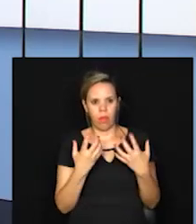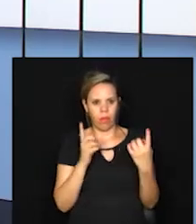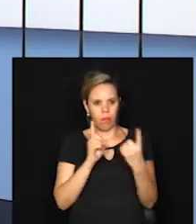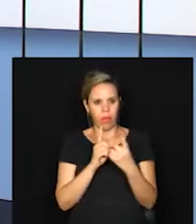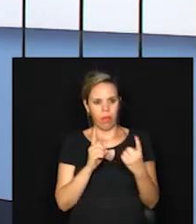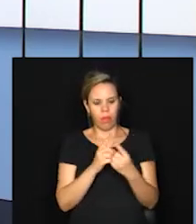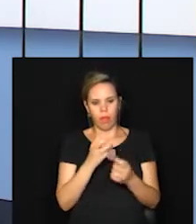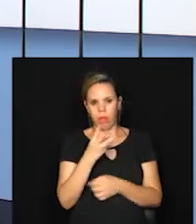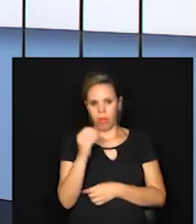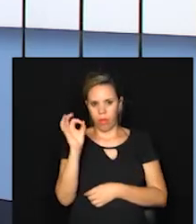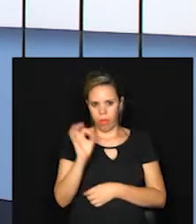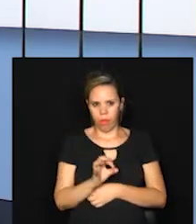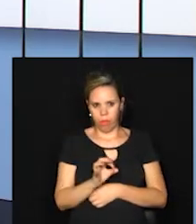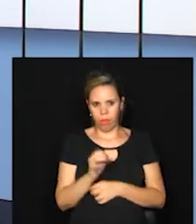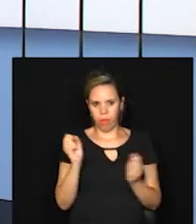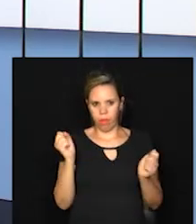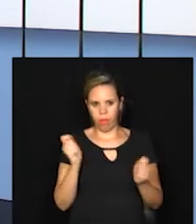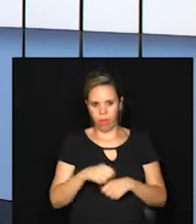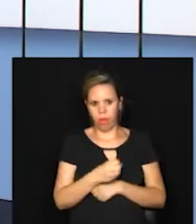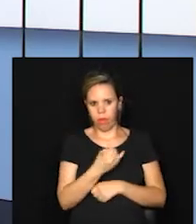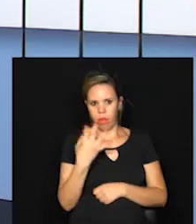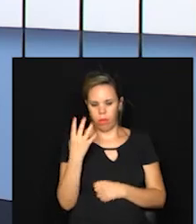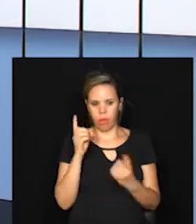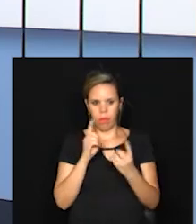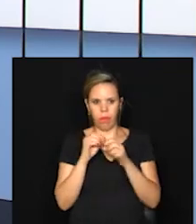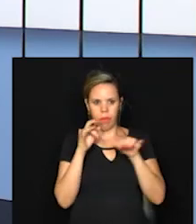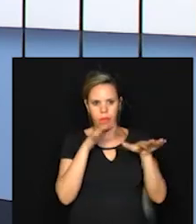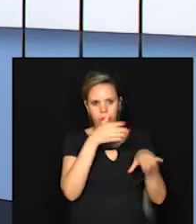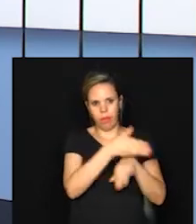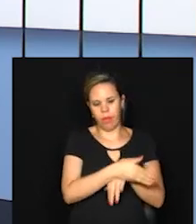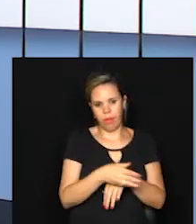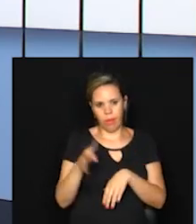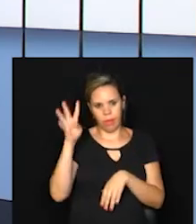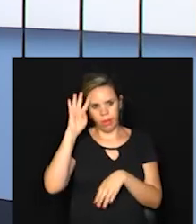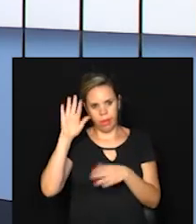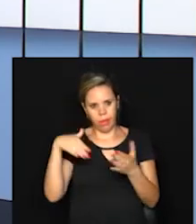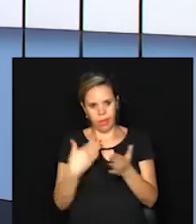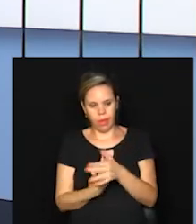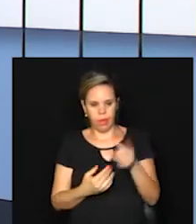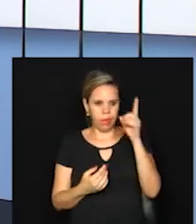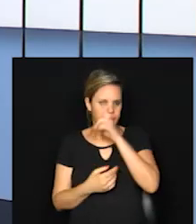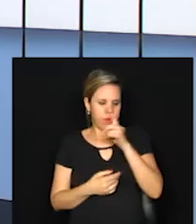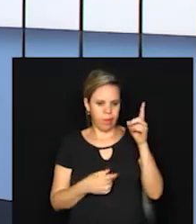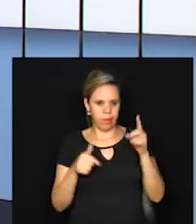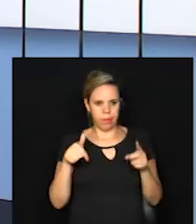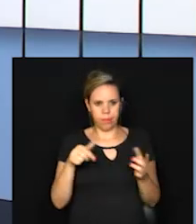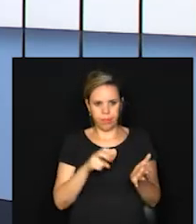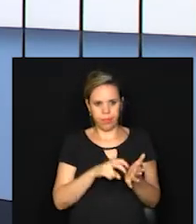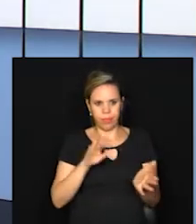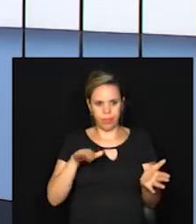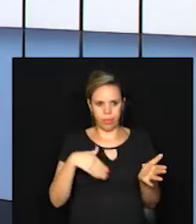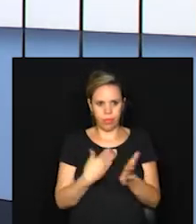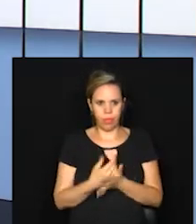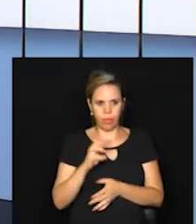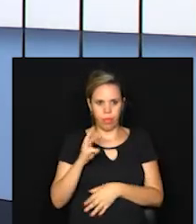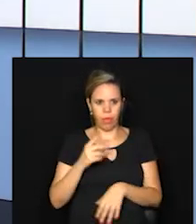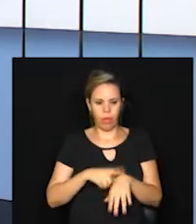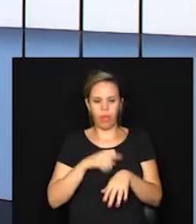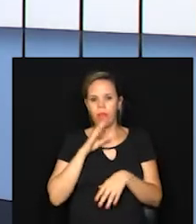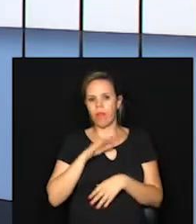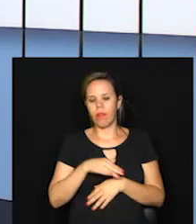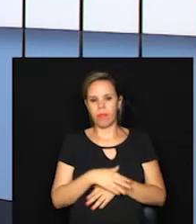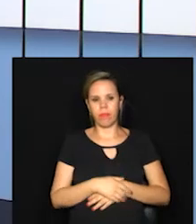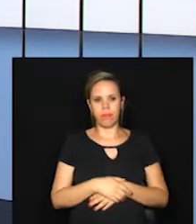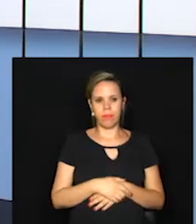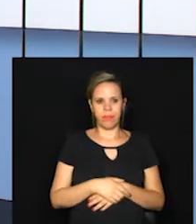com 30% de capacidade, de quarta a domingo, das 7 da manhã às 3 da